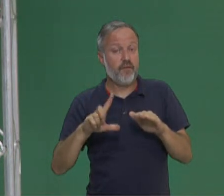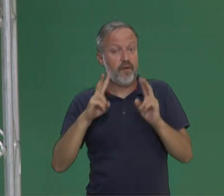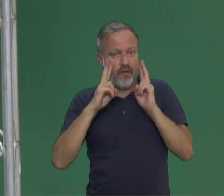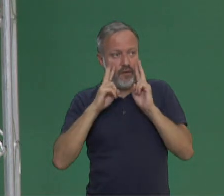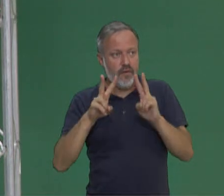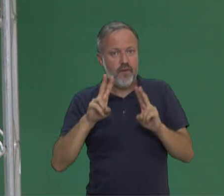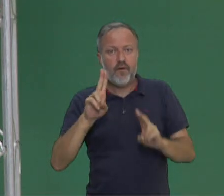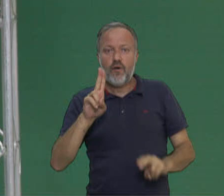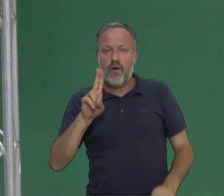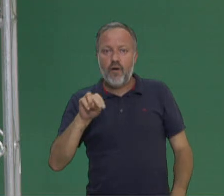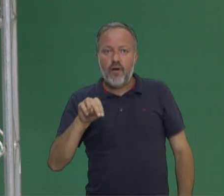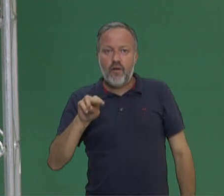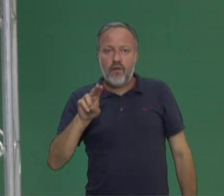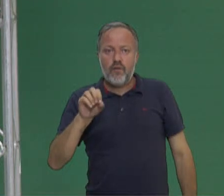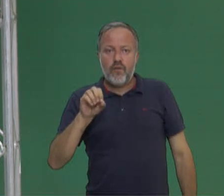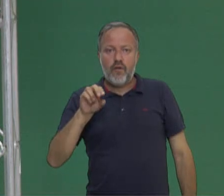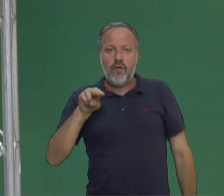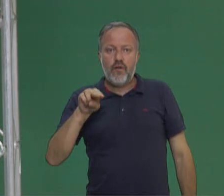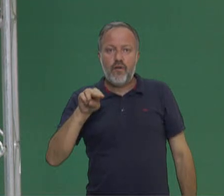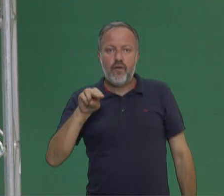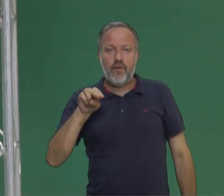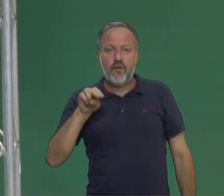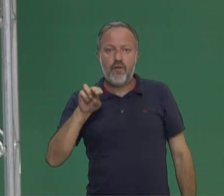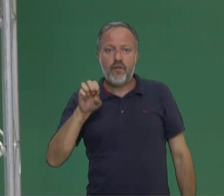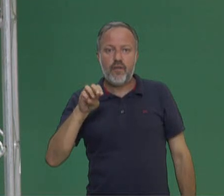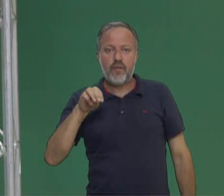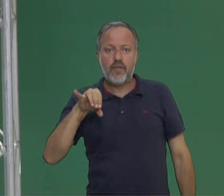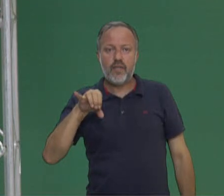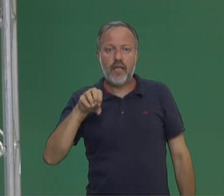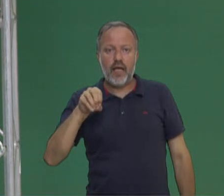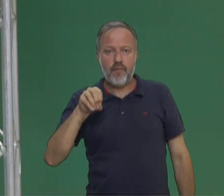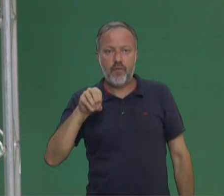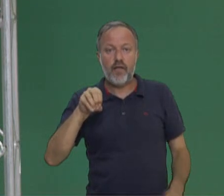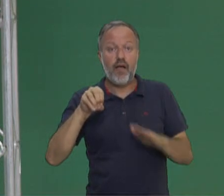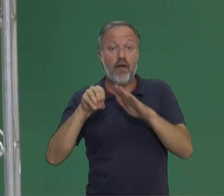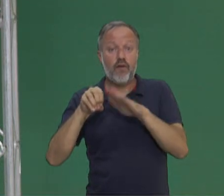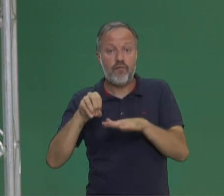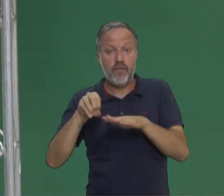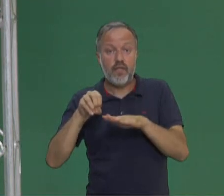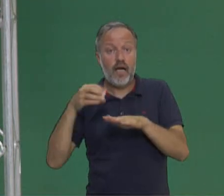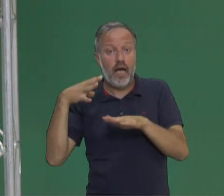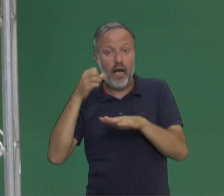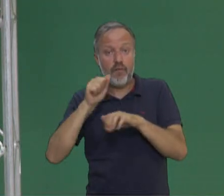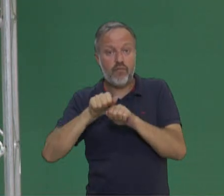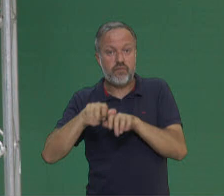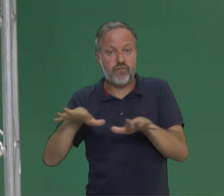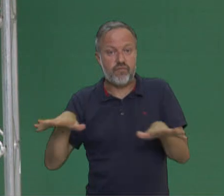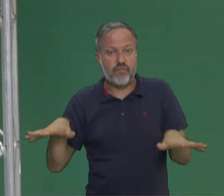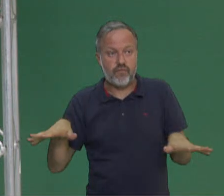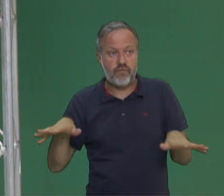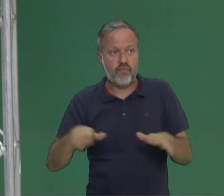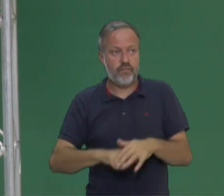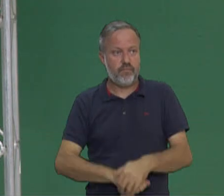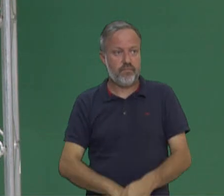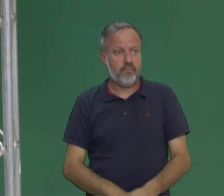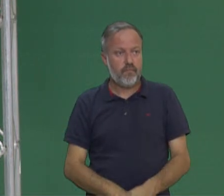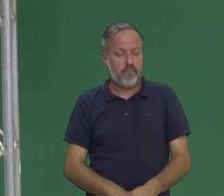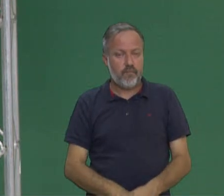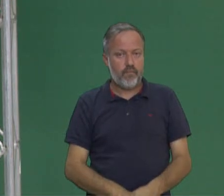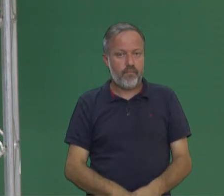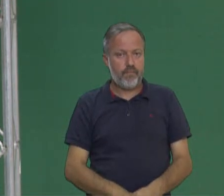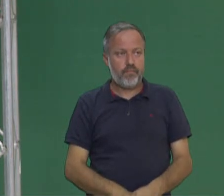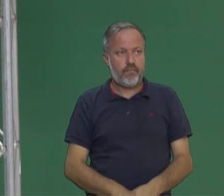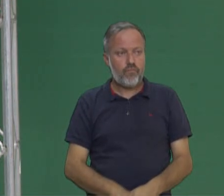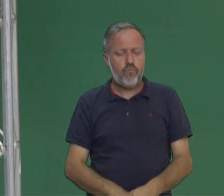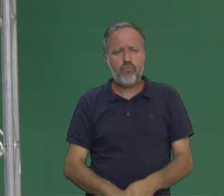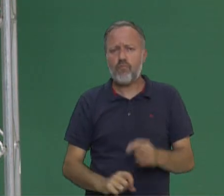ser formado e logo em seguida ele já vai desmanchar. Tá bom? Que propriedades eles